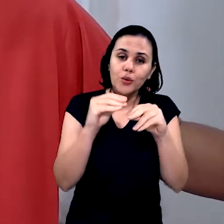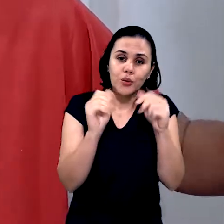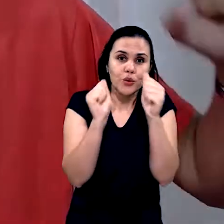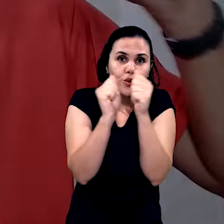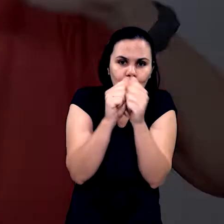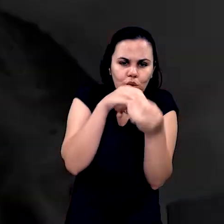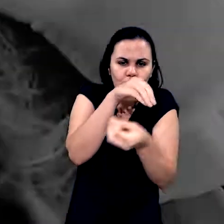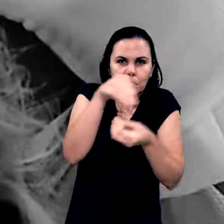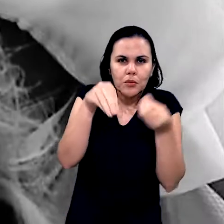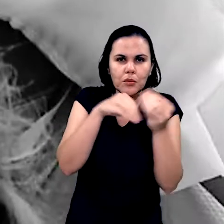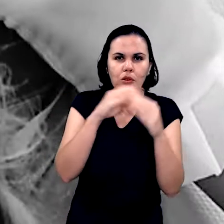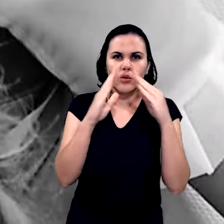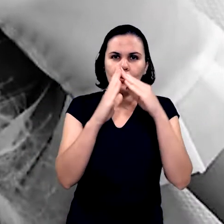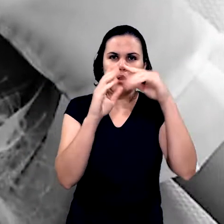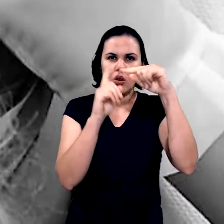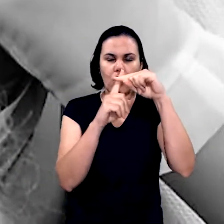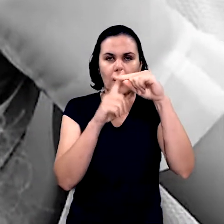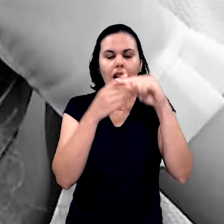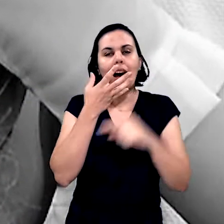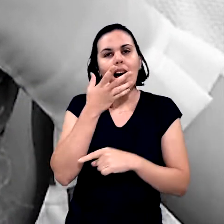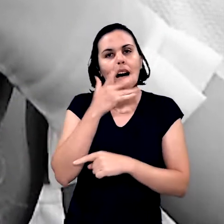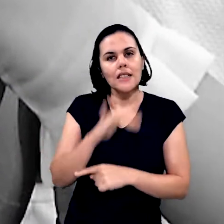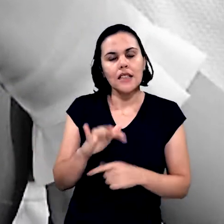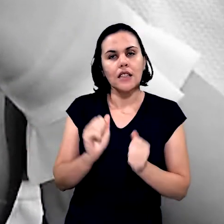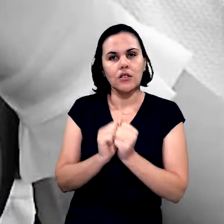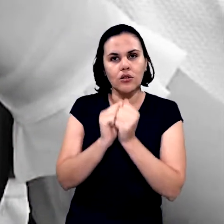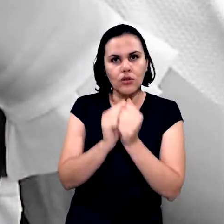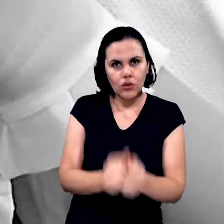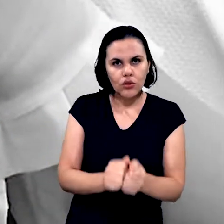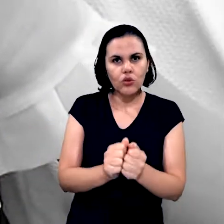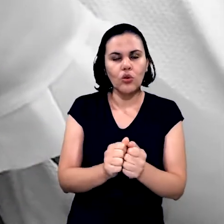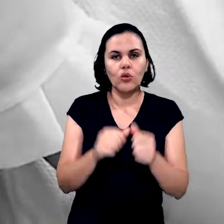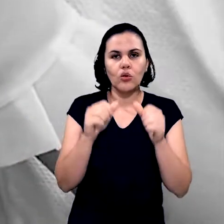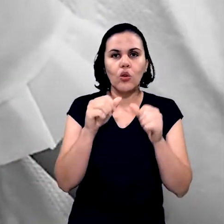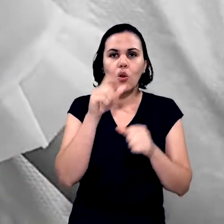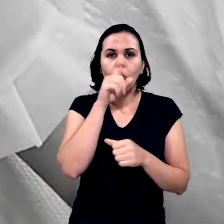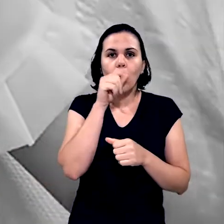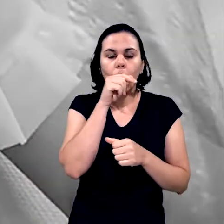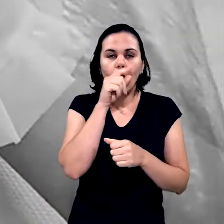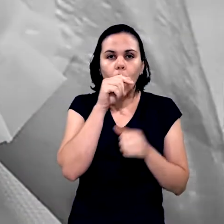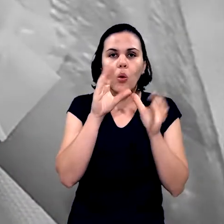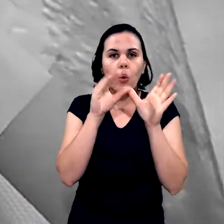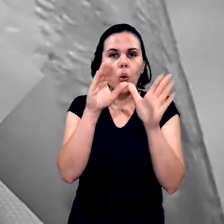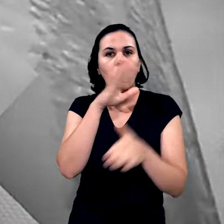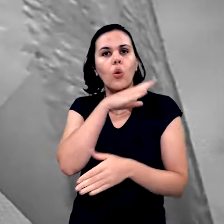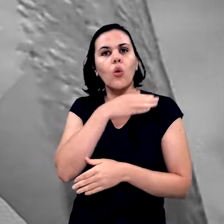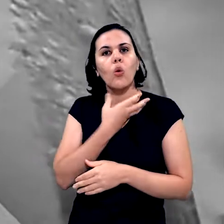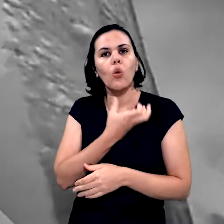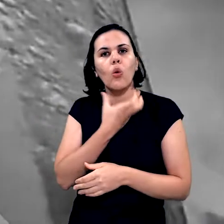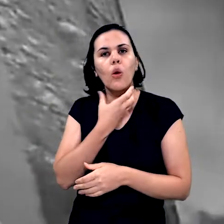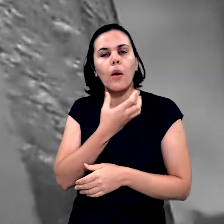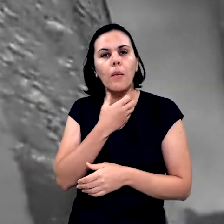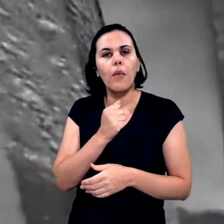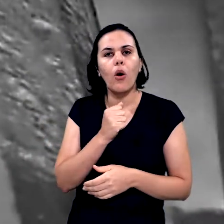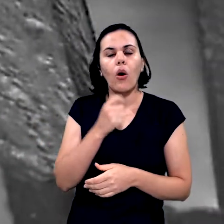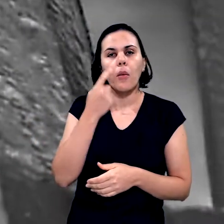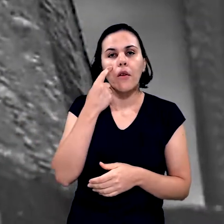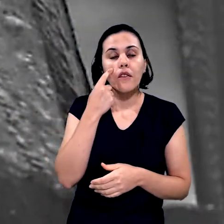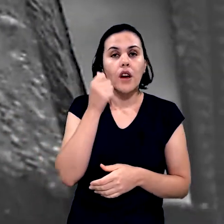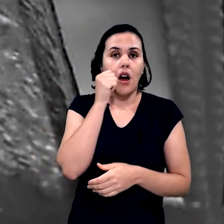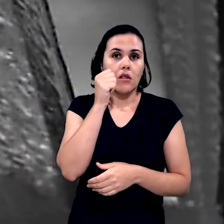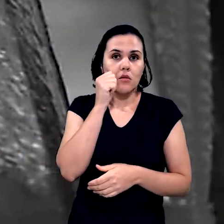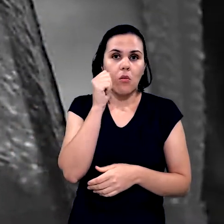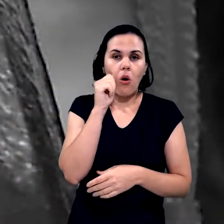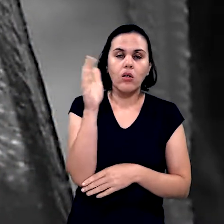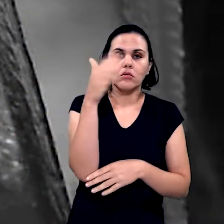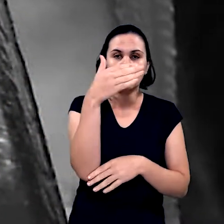sai tocando, vai, as crianças com a carregando a charolinha com a pomba que vai no alto, as meninas